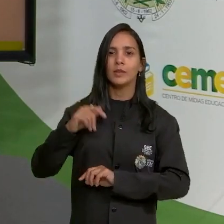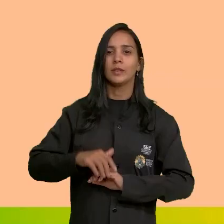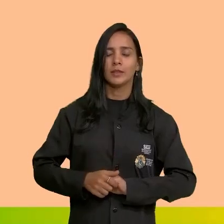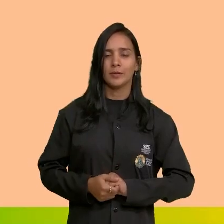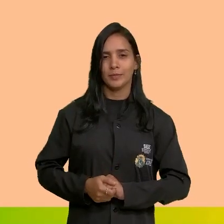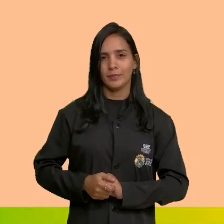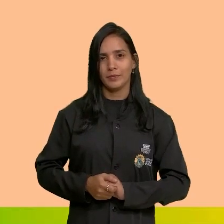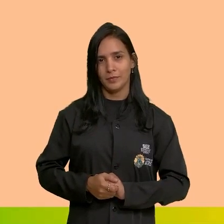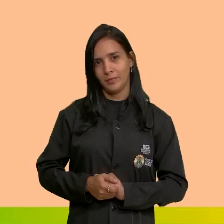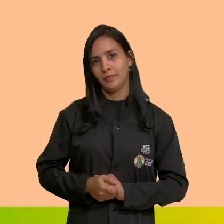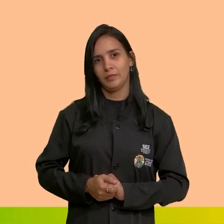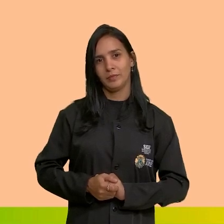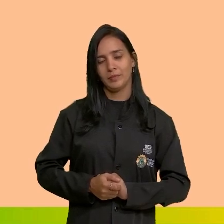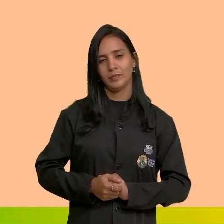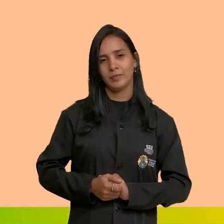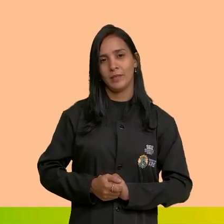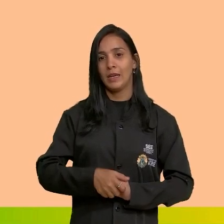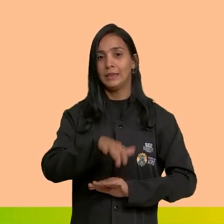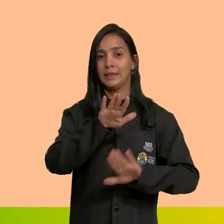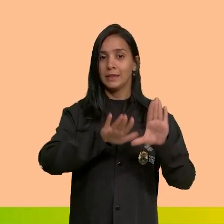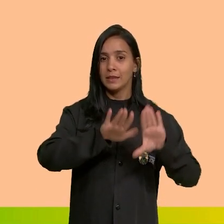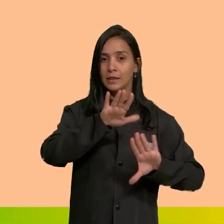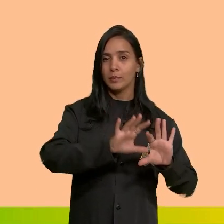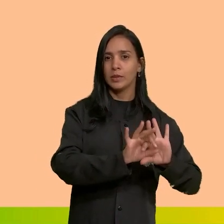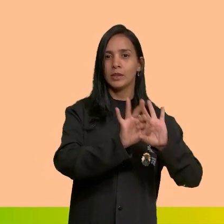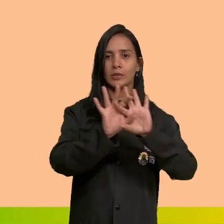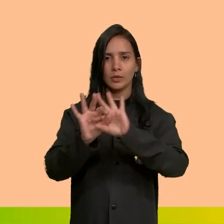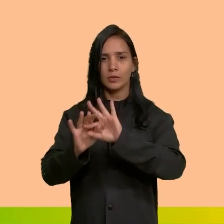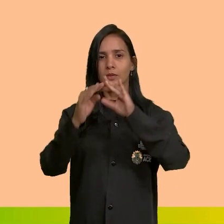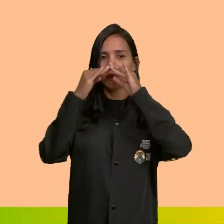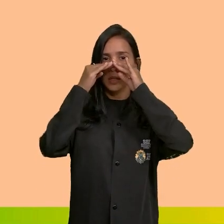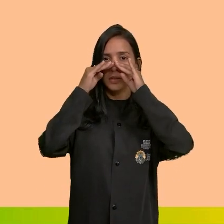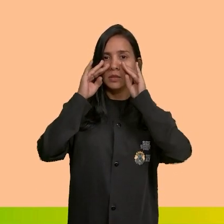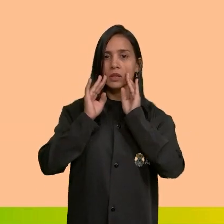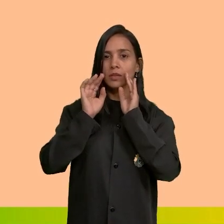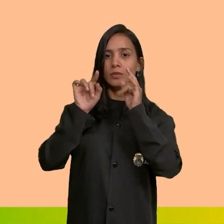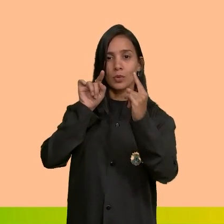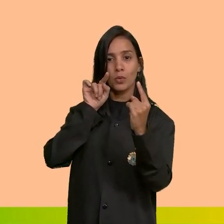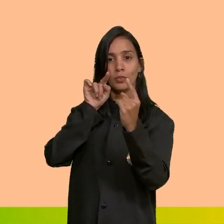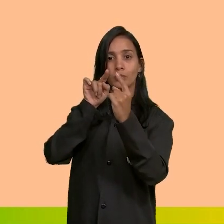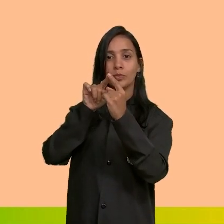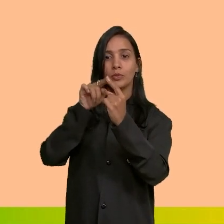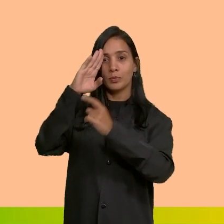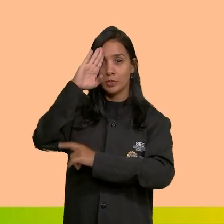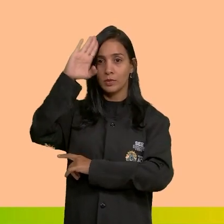Independente do contexto, a tragédia busca instigar uma profunda reflexão